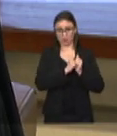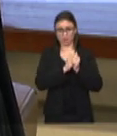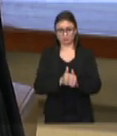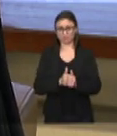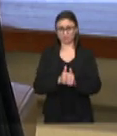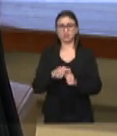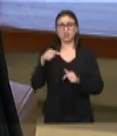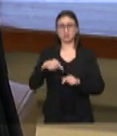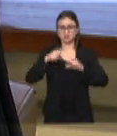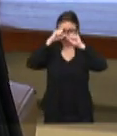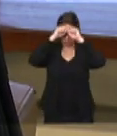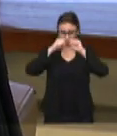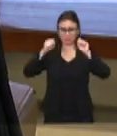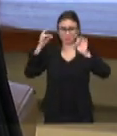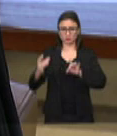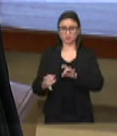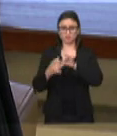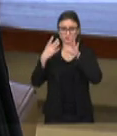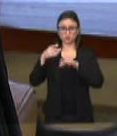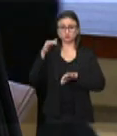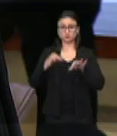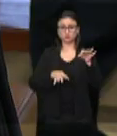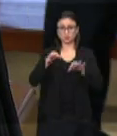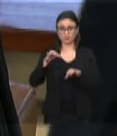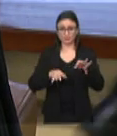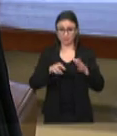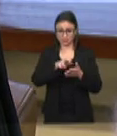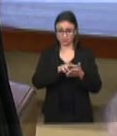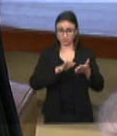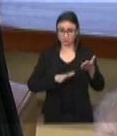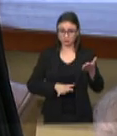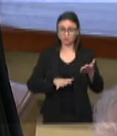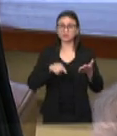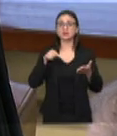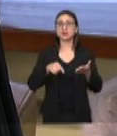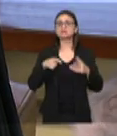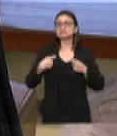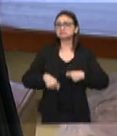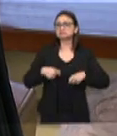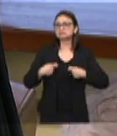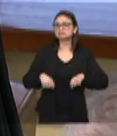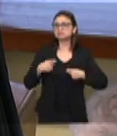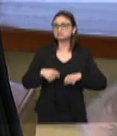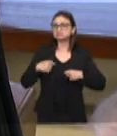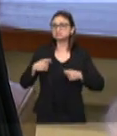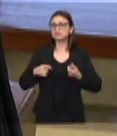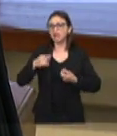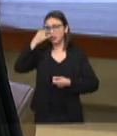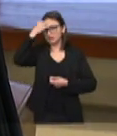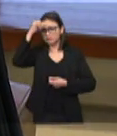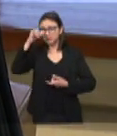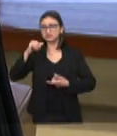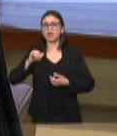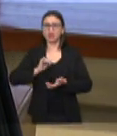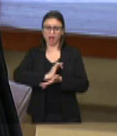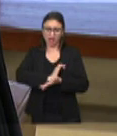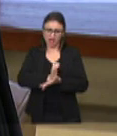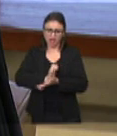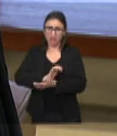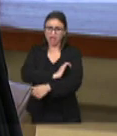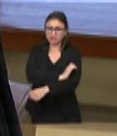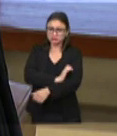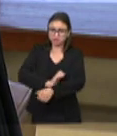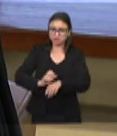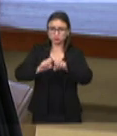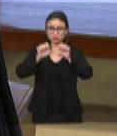reconheceu, no julgamento da ADC 41, relator ministro Roberto Barroso, a necessidade de superar o racismo estrutural e